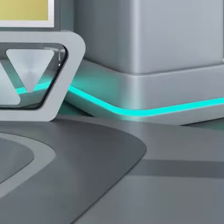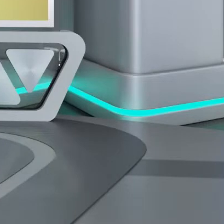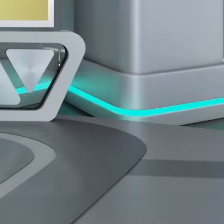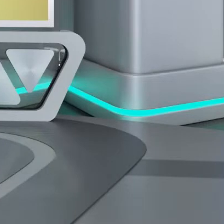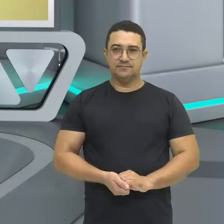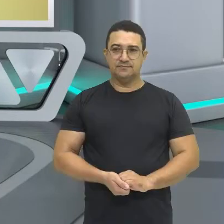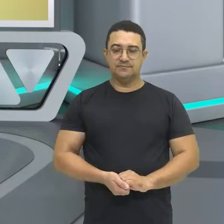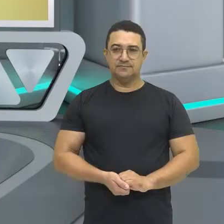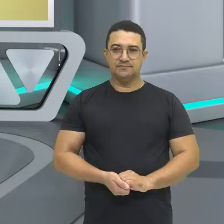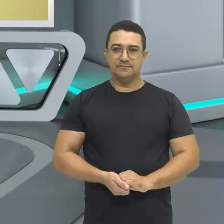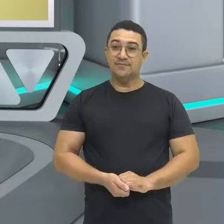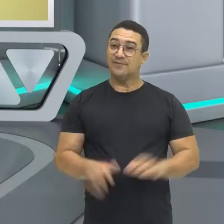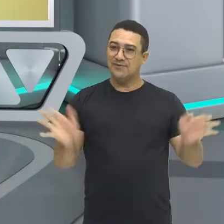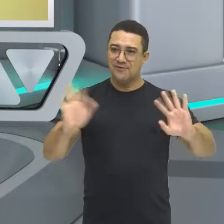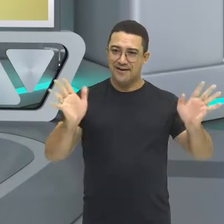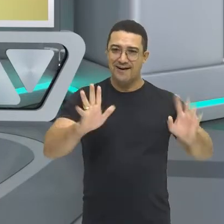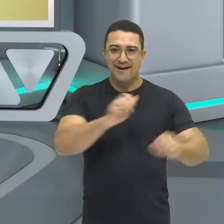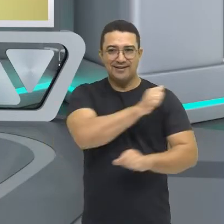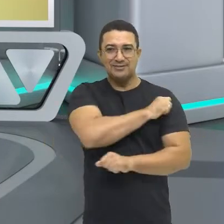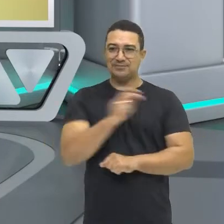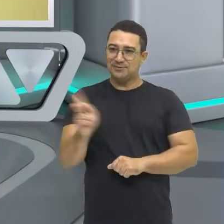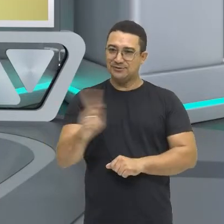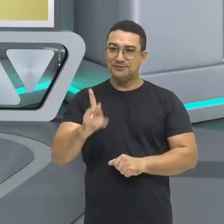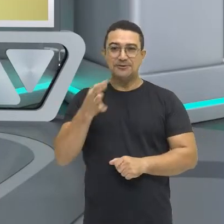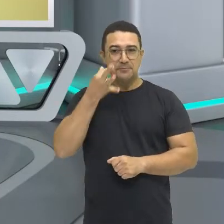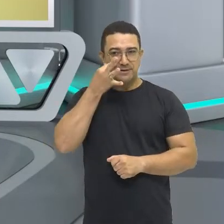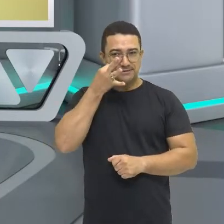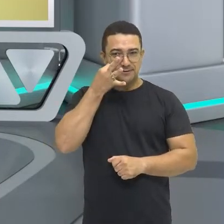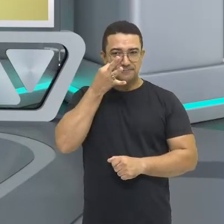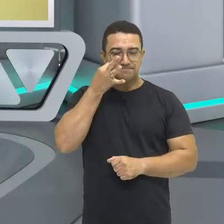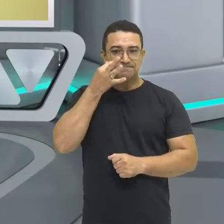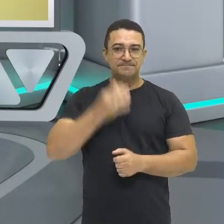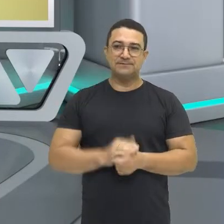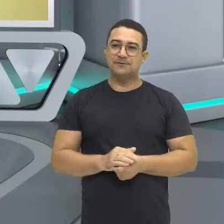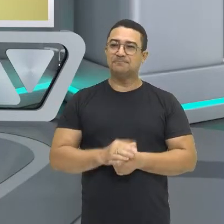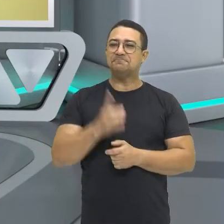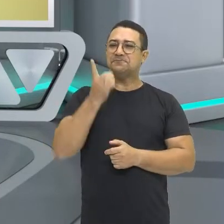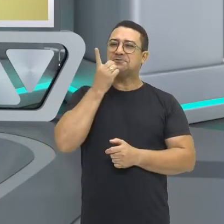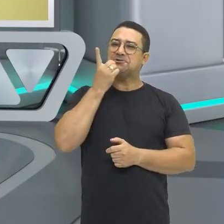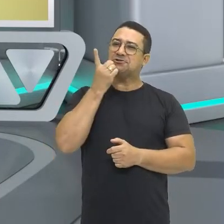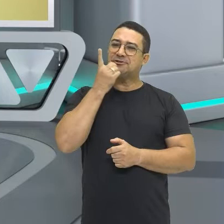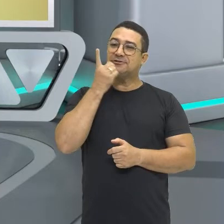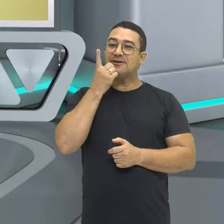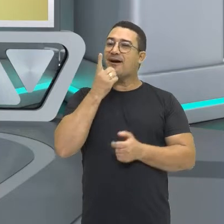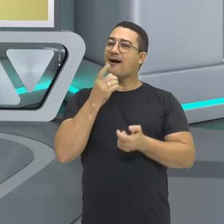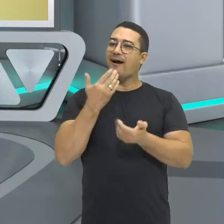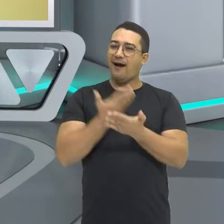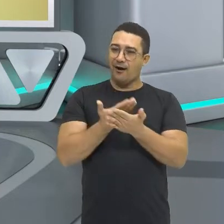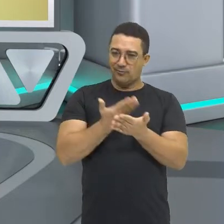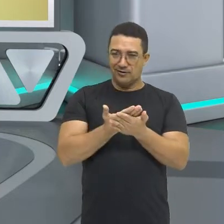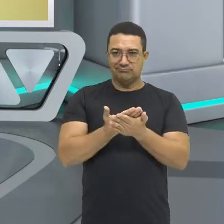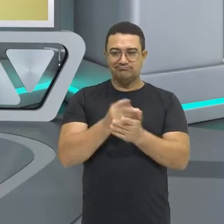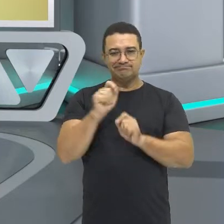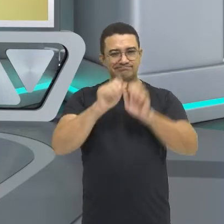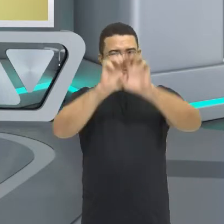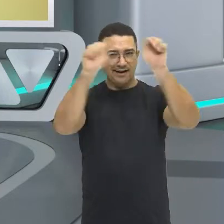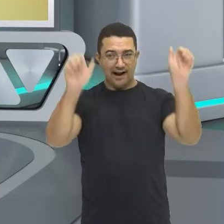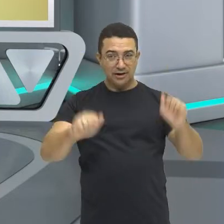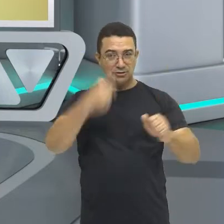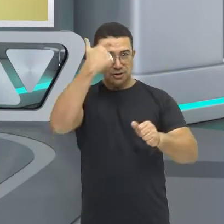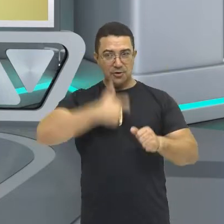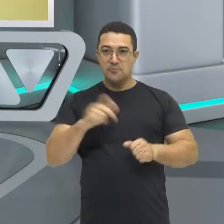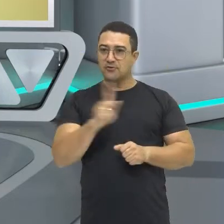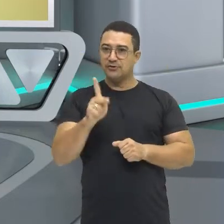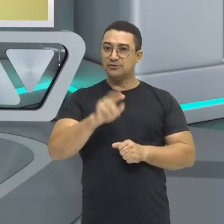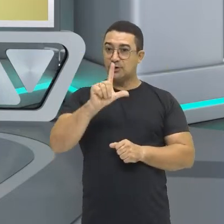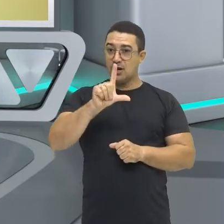Olá, prezados alunos e professores presenciais, mais um dia de aula de arte. Então, eu sou a professora